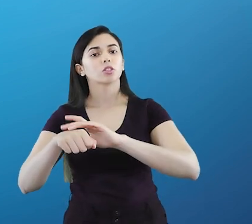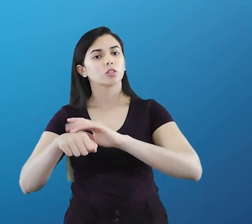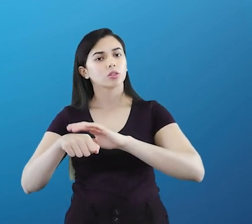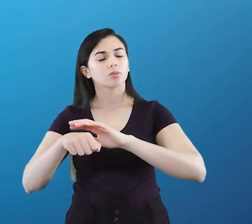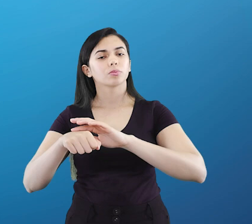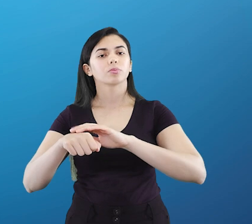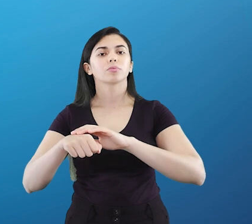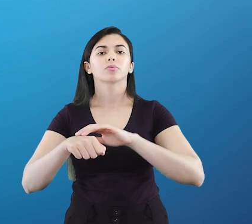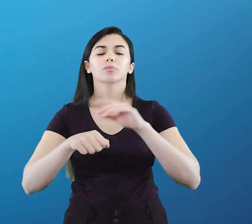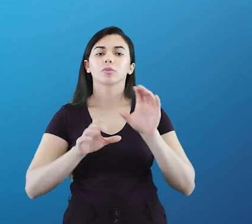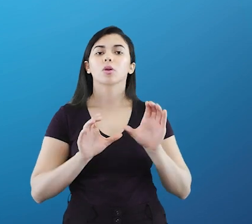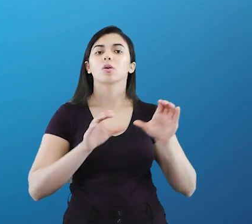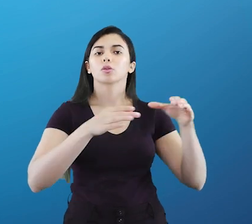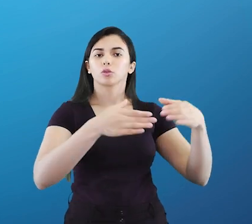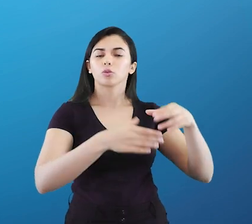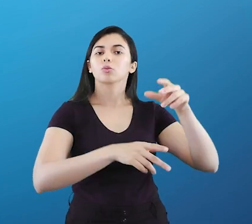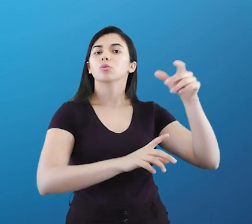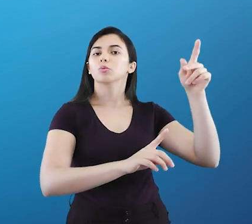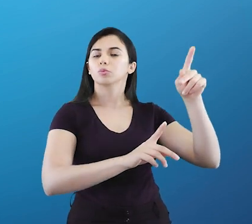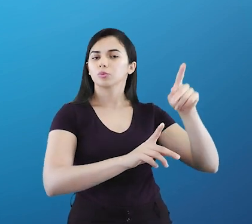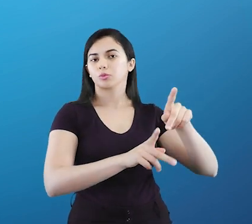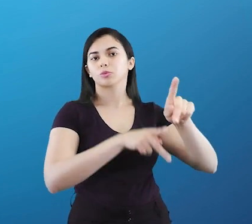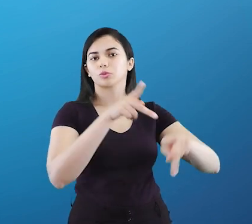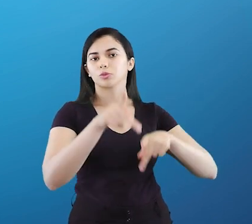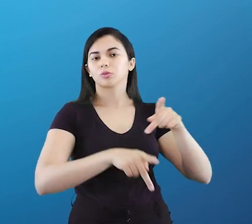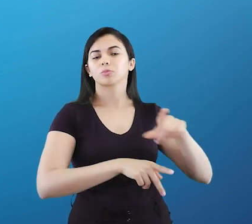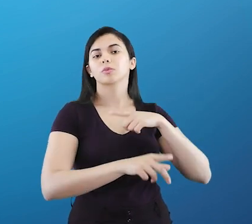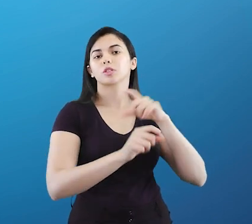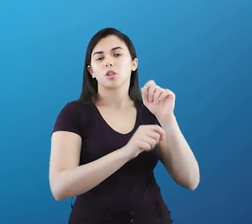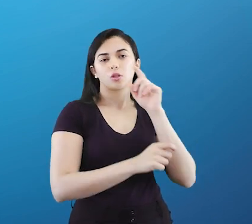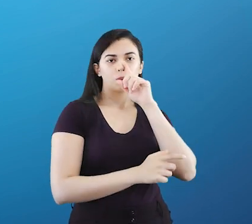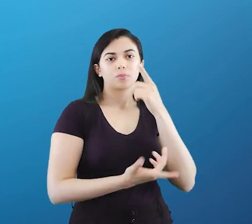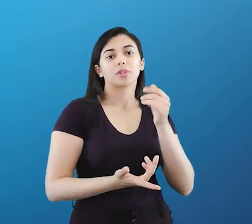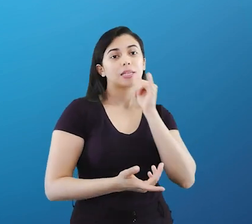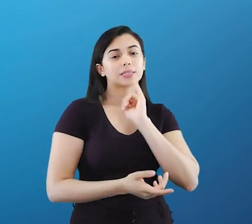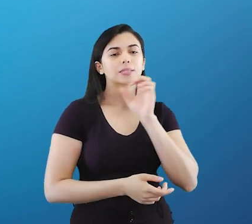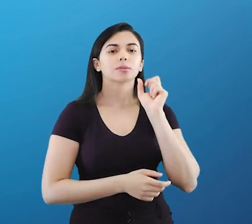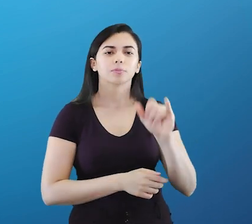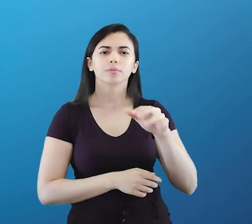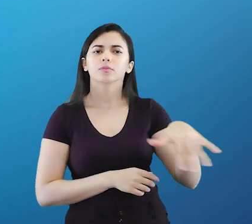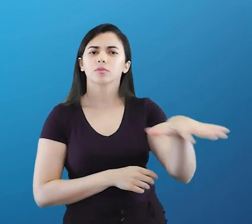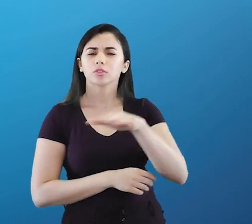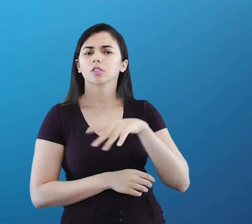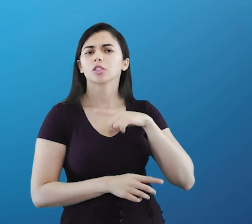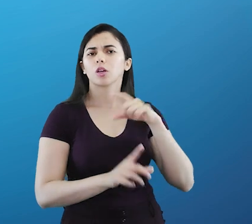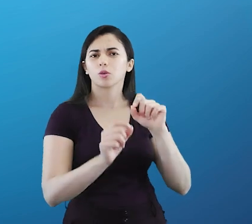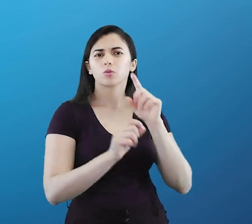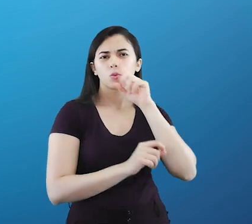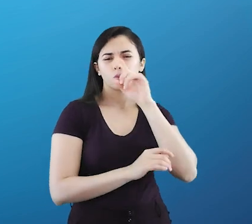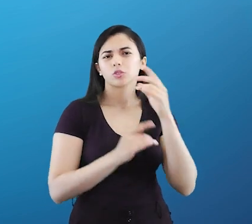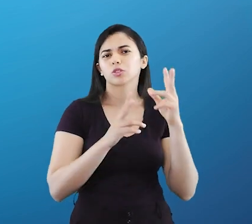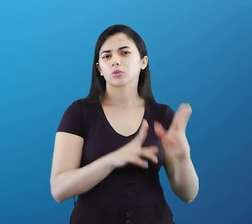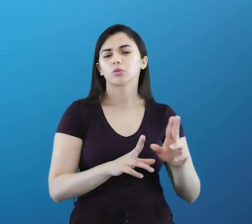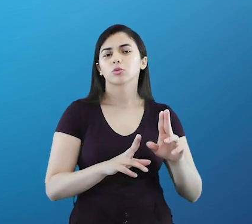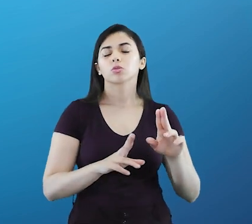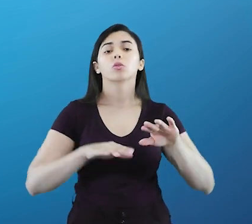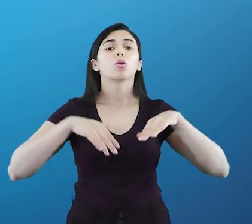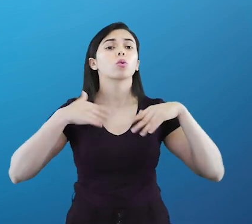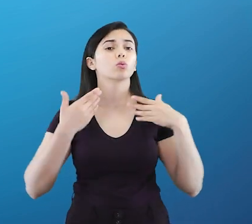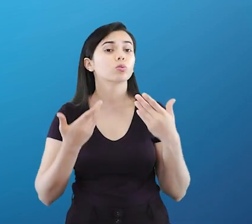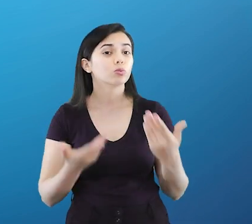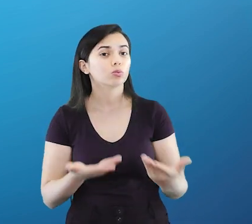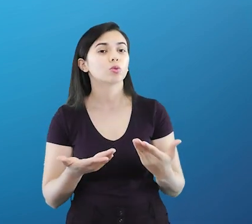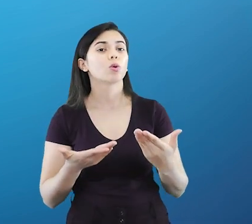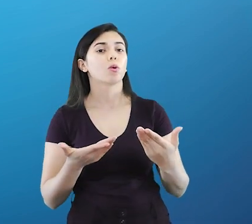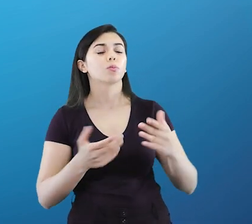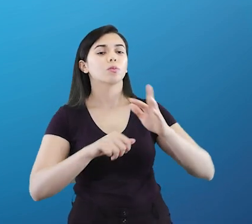determinada doença para um grupo de pessoas expostas ao mesmo risco. Então, naquela região, elas são expostas ao mesmo risco. Qual é a taxa de incidência